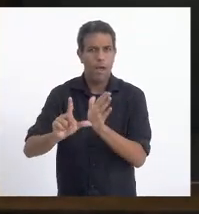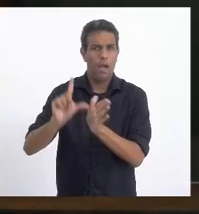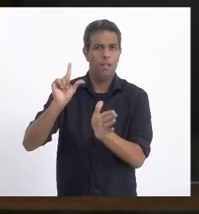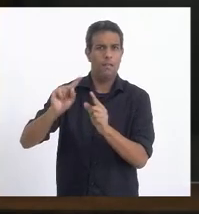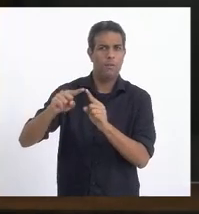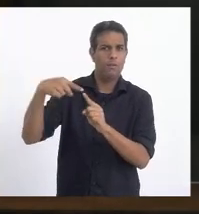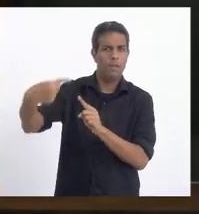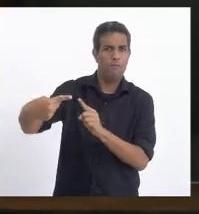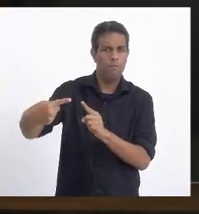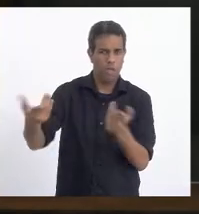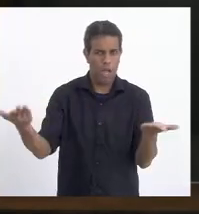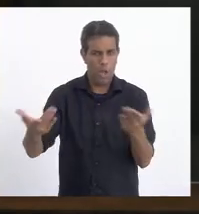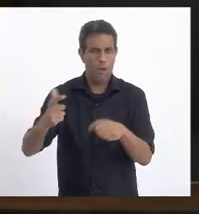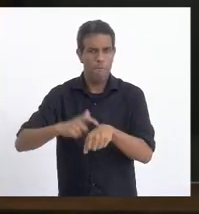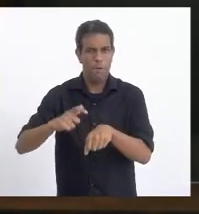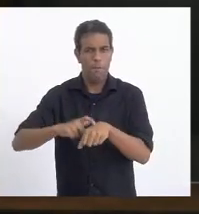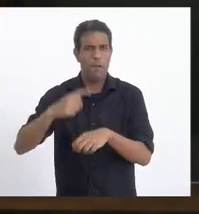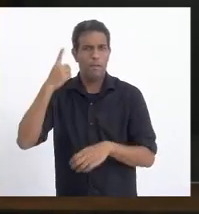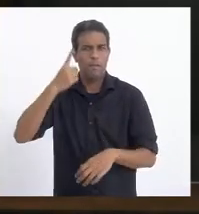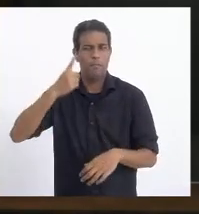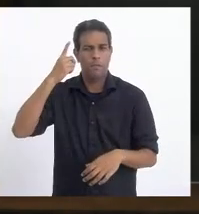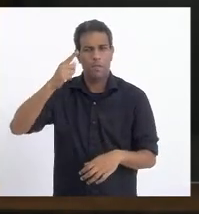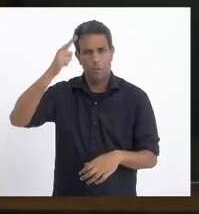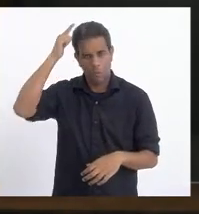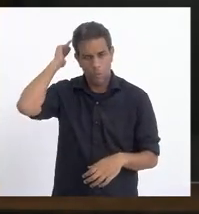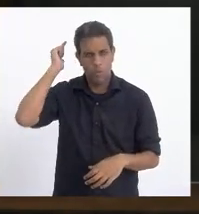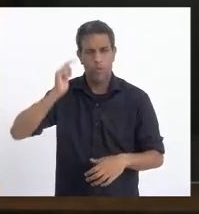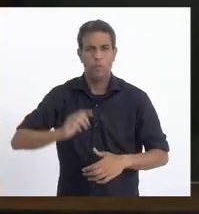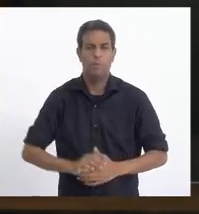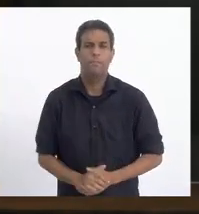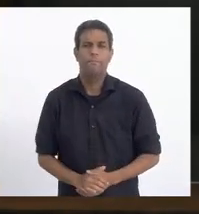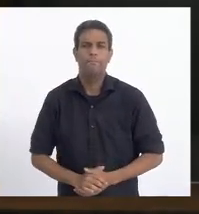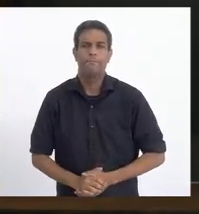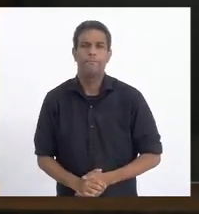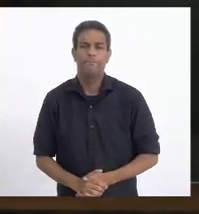e agora detalhes Paulo por favor